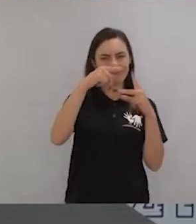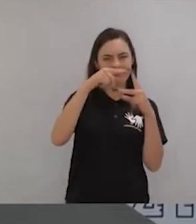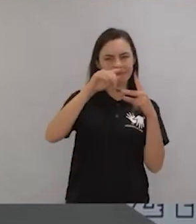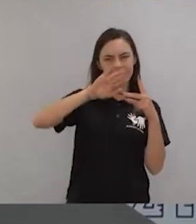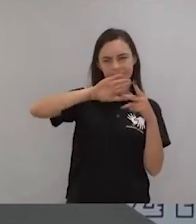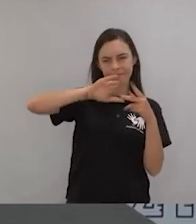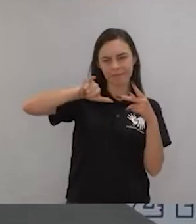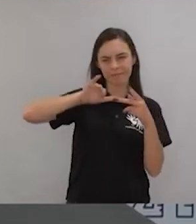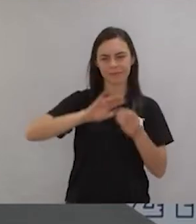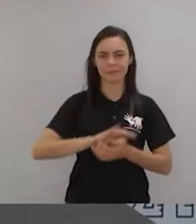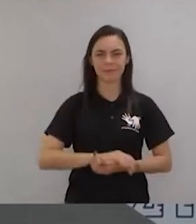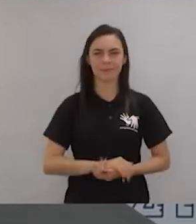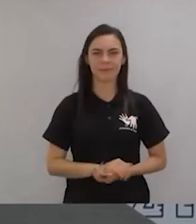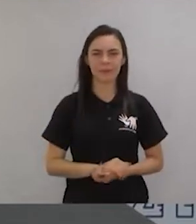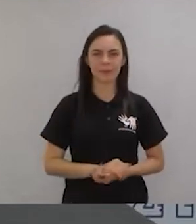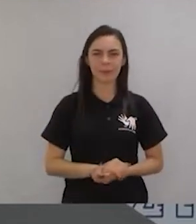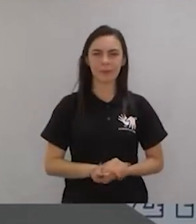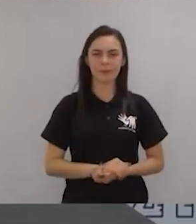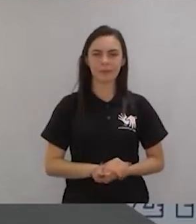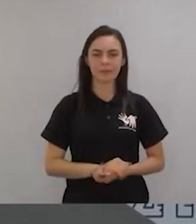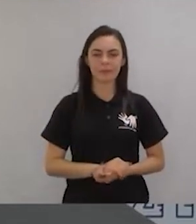para ver se a gente tenta adivinhar.